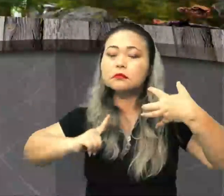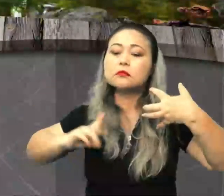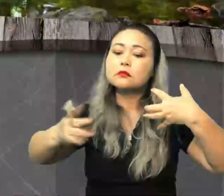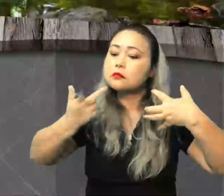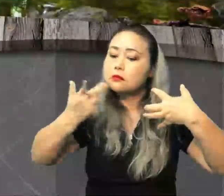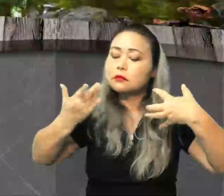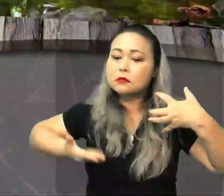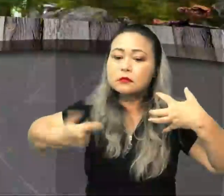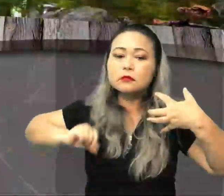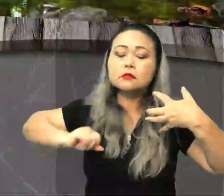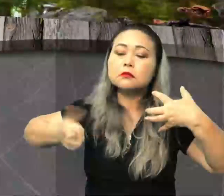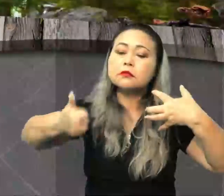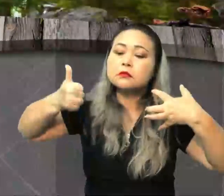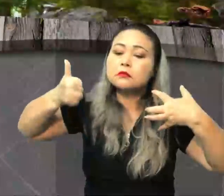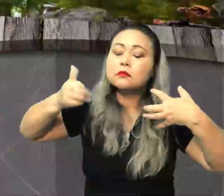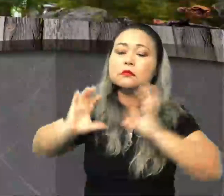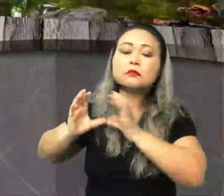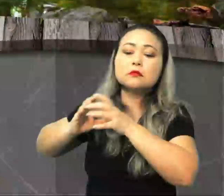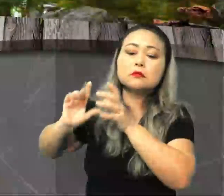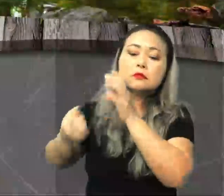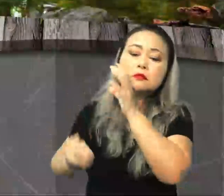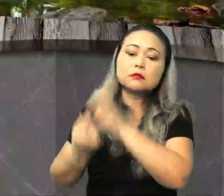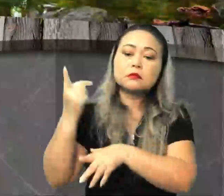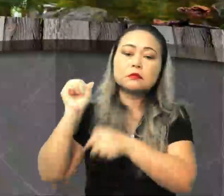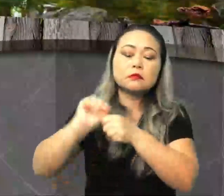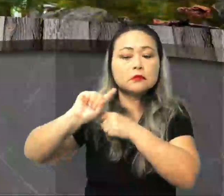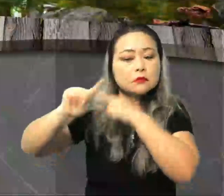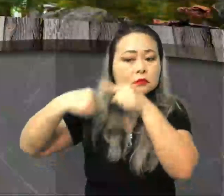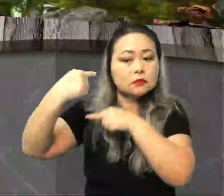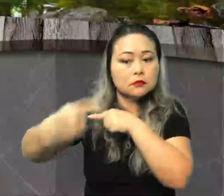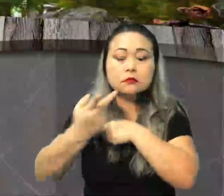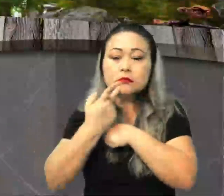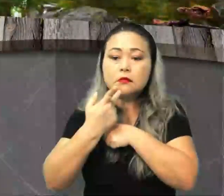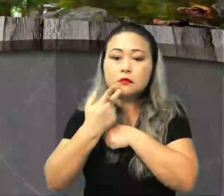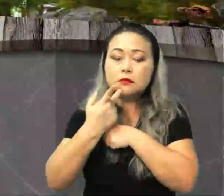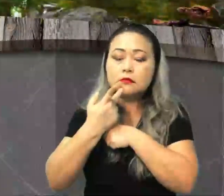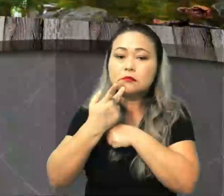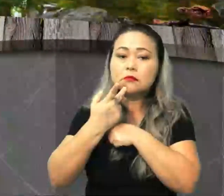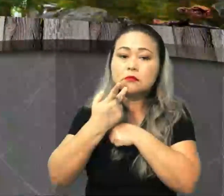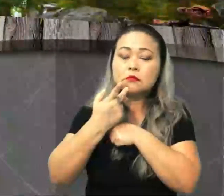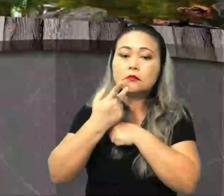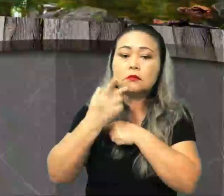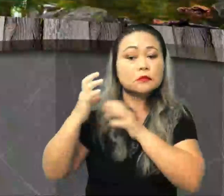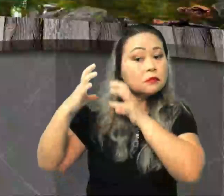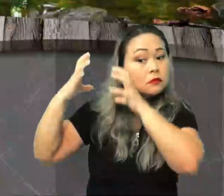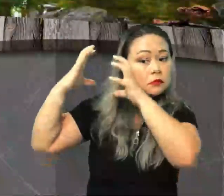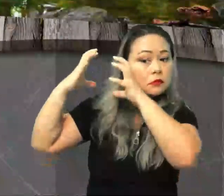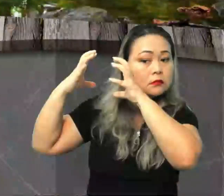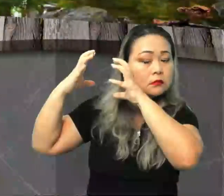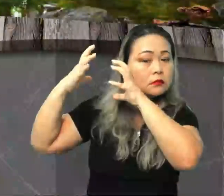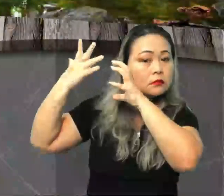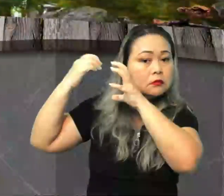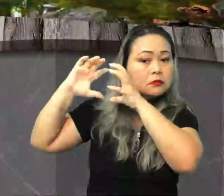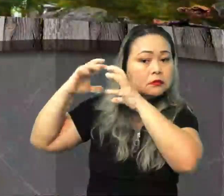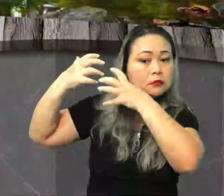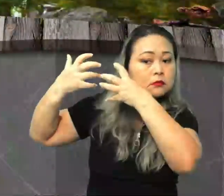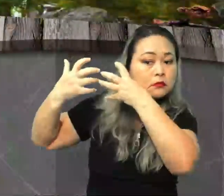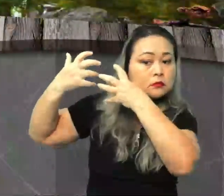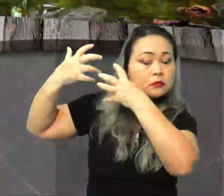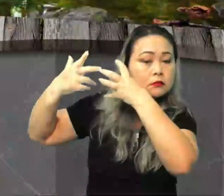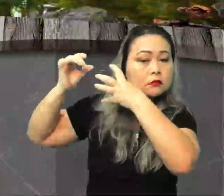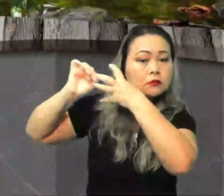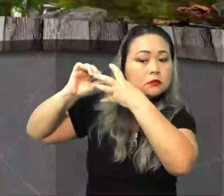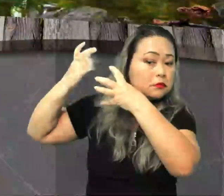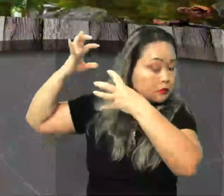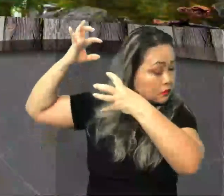e a gente falou daquele primeiro espécime que foi descoberto, e aí eles falaram que a posição do crânio, né, em relação